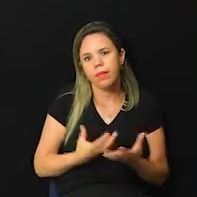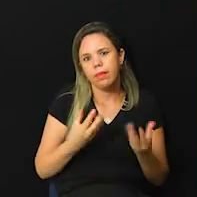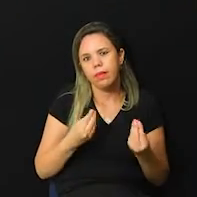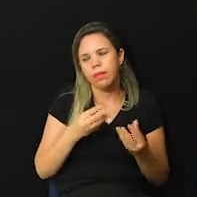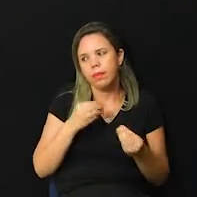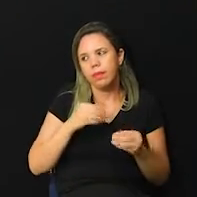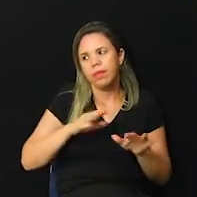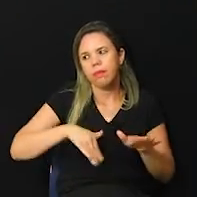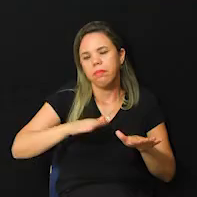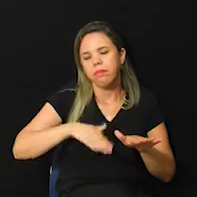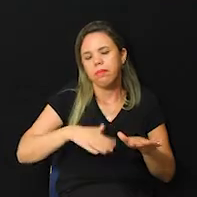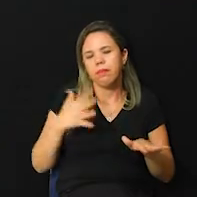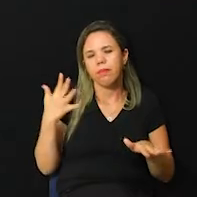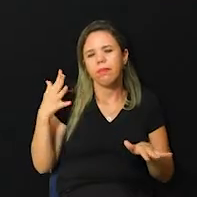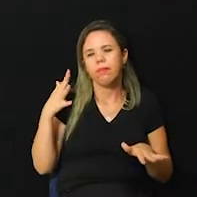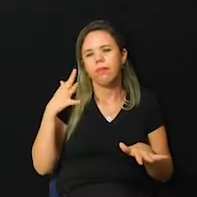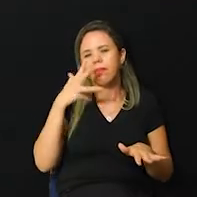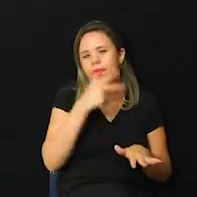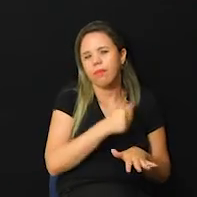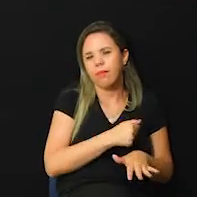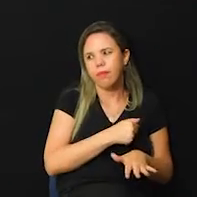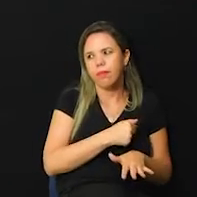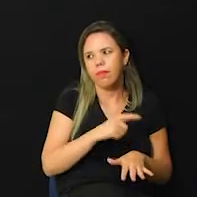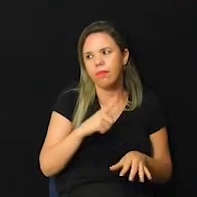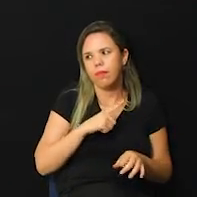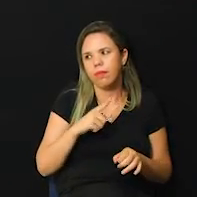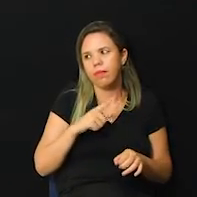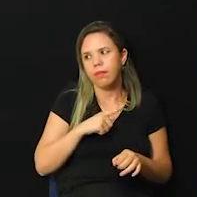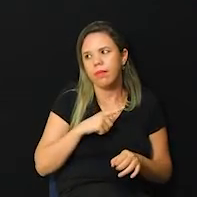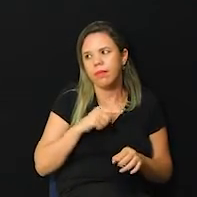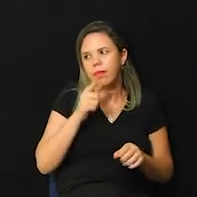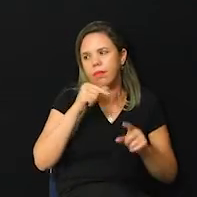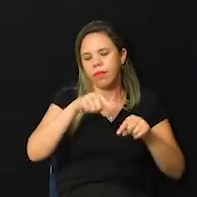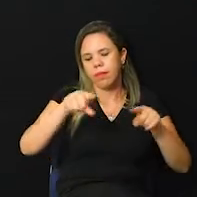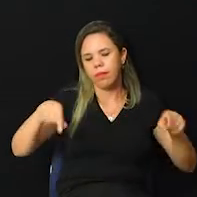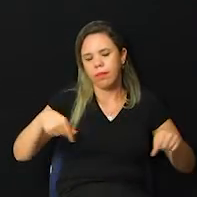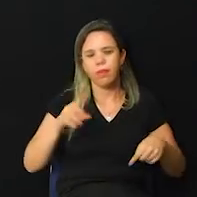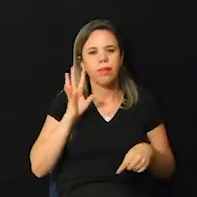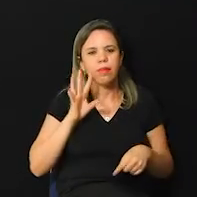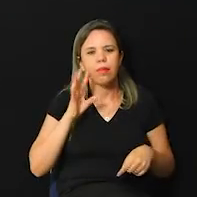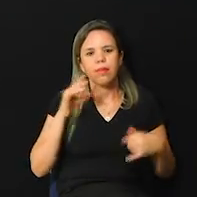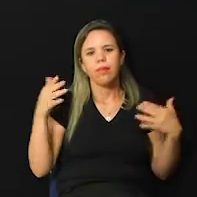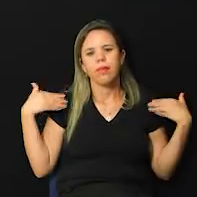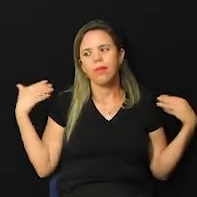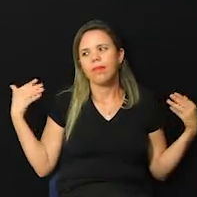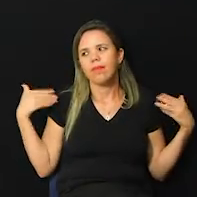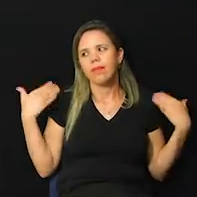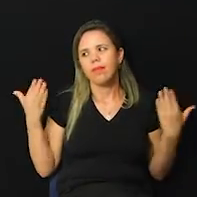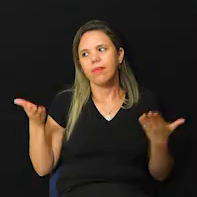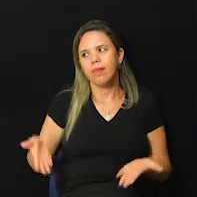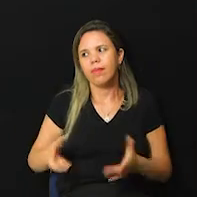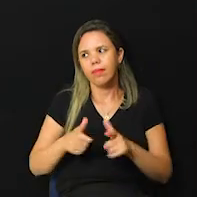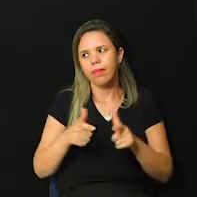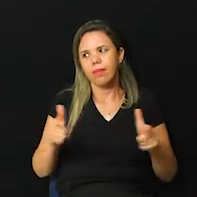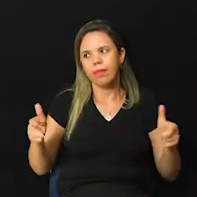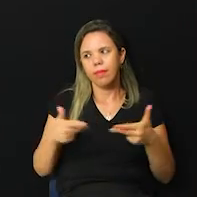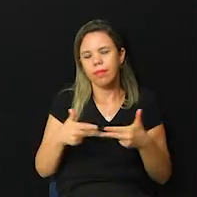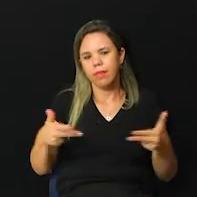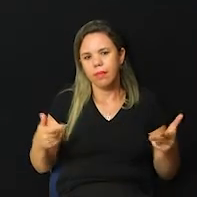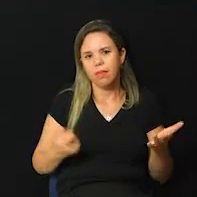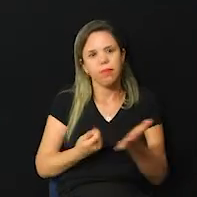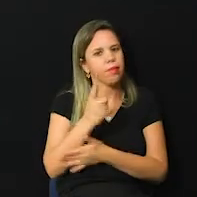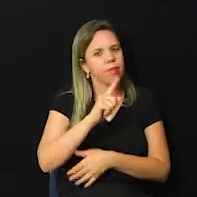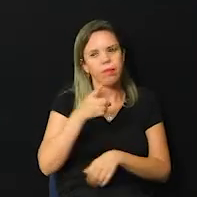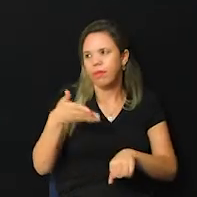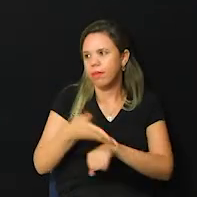tem muita piscina natural aqui no Texas muita piscina natural muitos Lago é bem ele é bem divertido e aqui a maioria